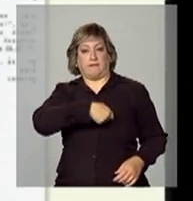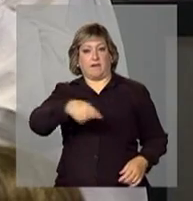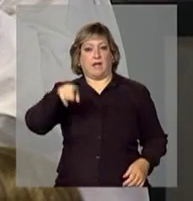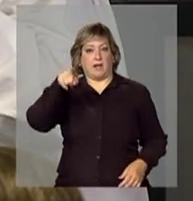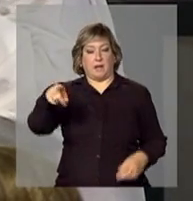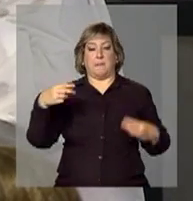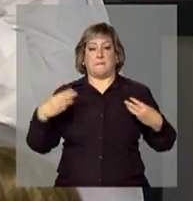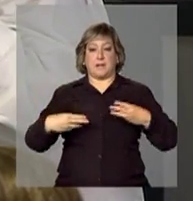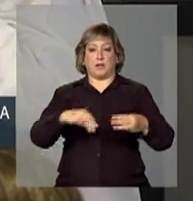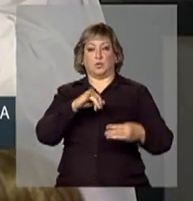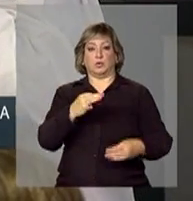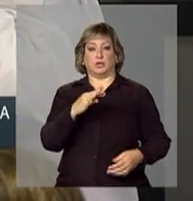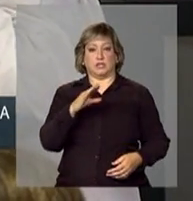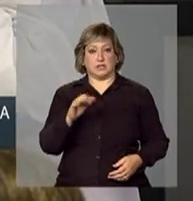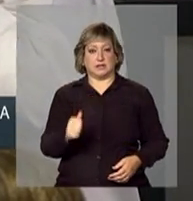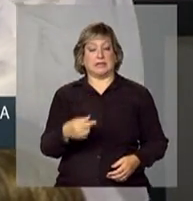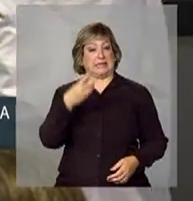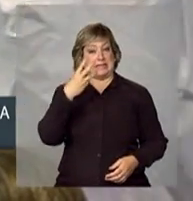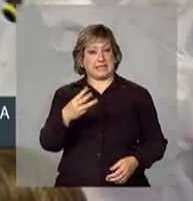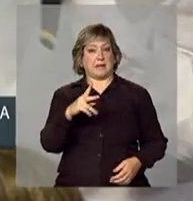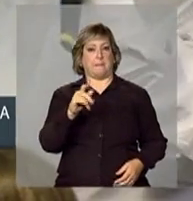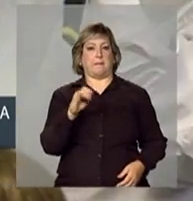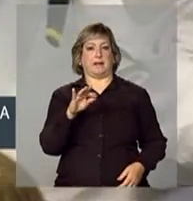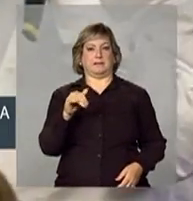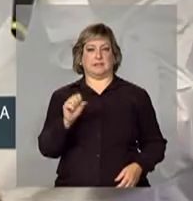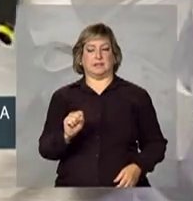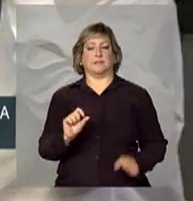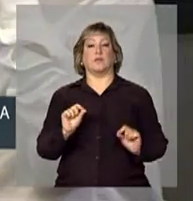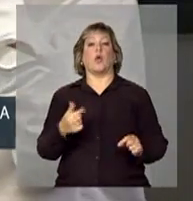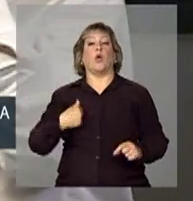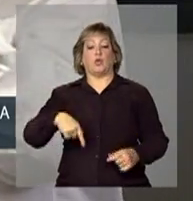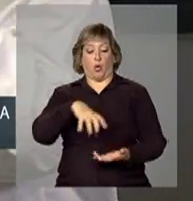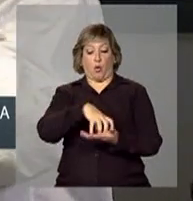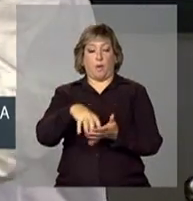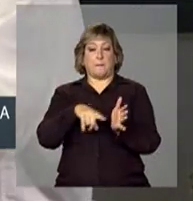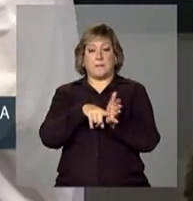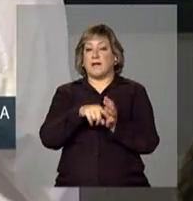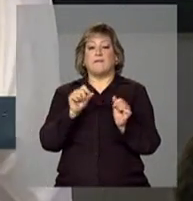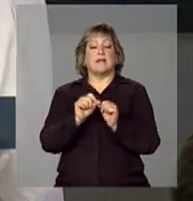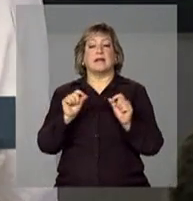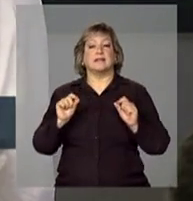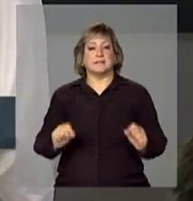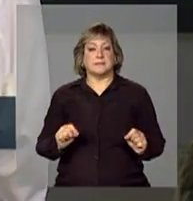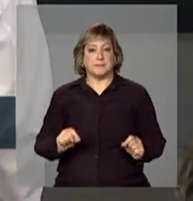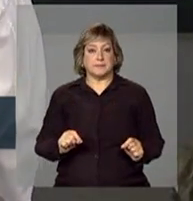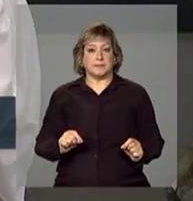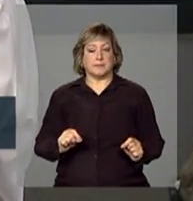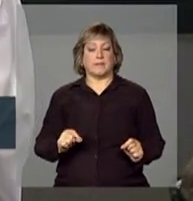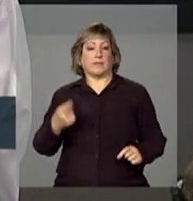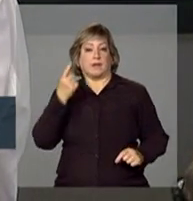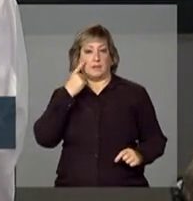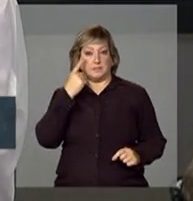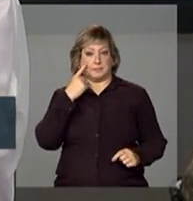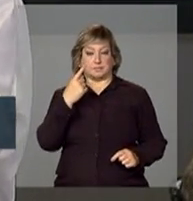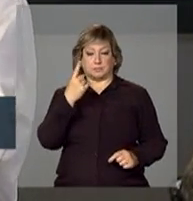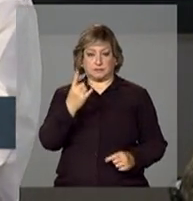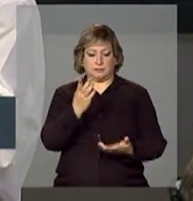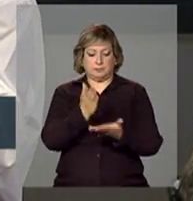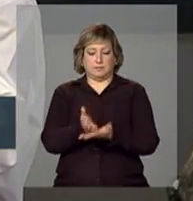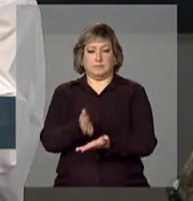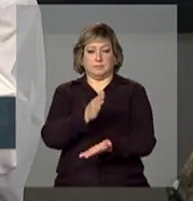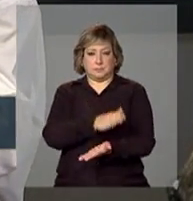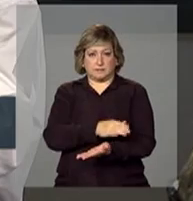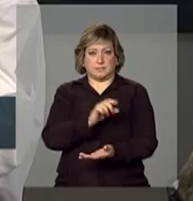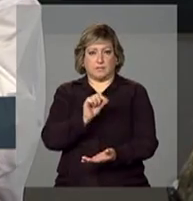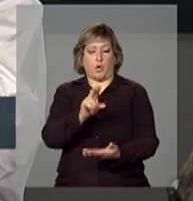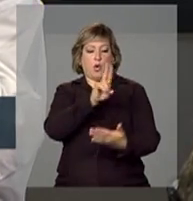Justiça pelas três pastas. O que nós fizemos, o que a nossa equipe de pesquisa fez, foi, então, cruzar uma parte